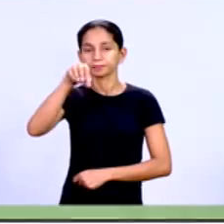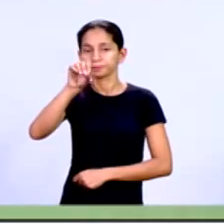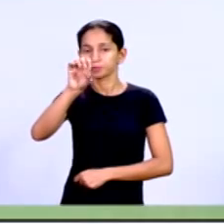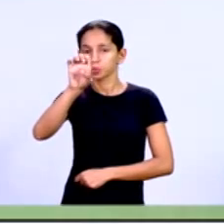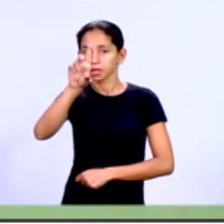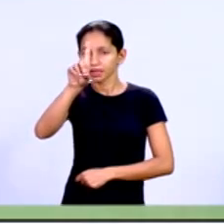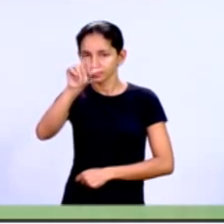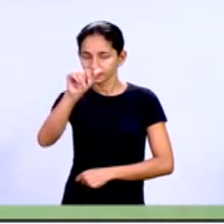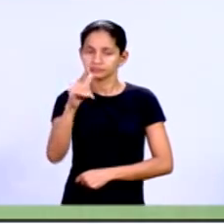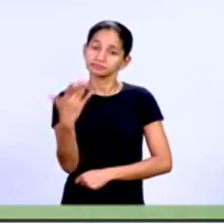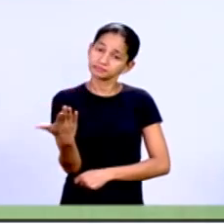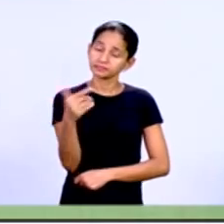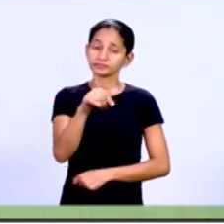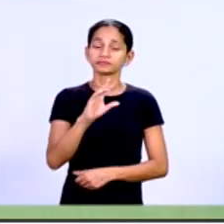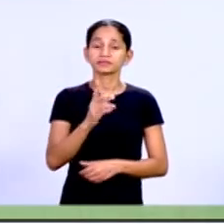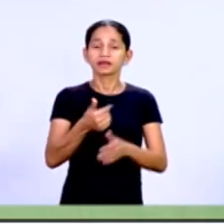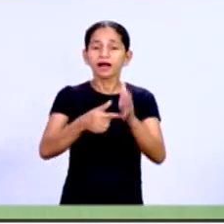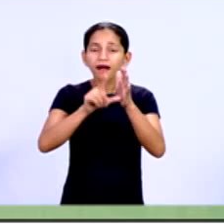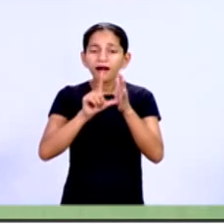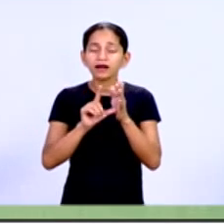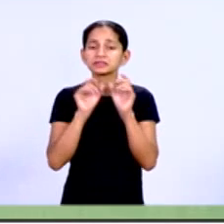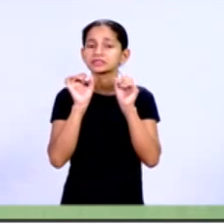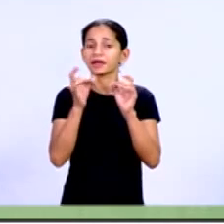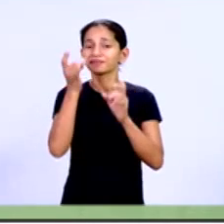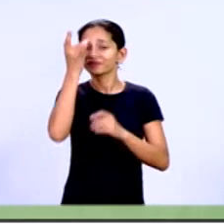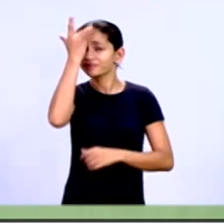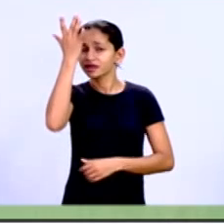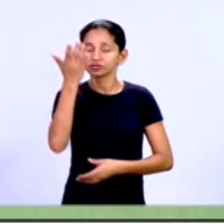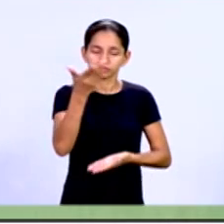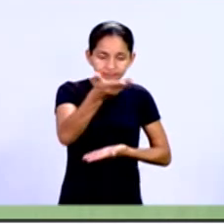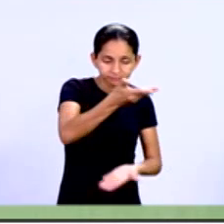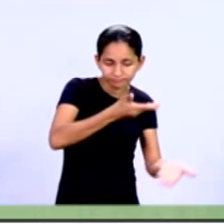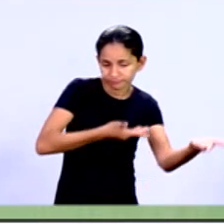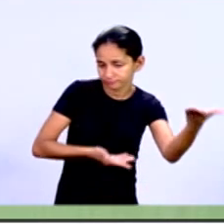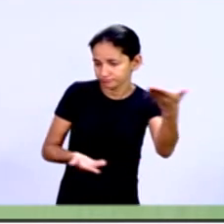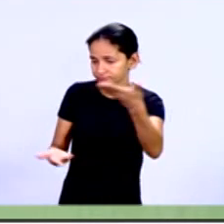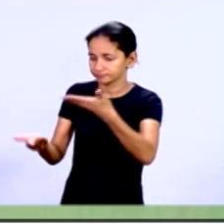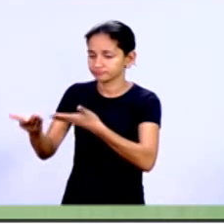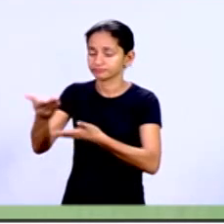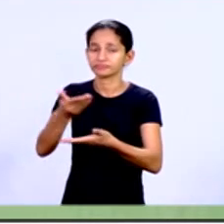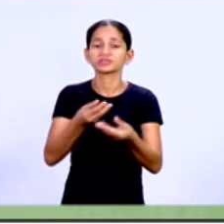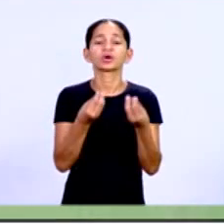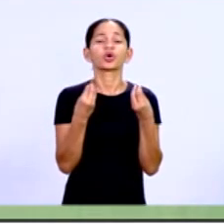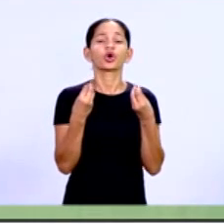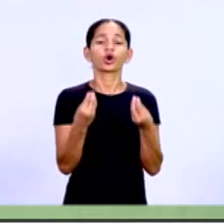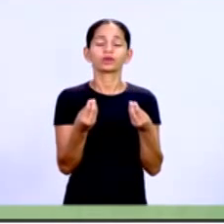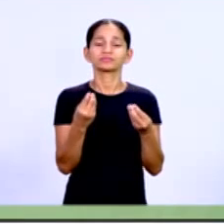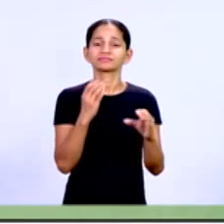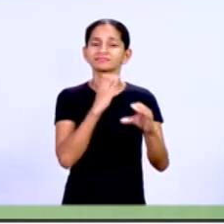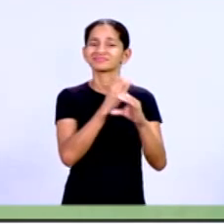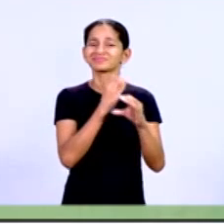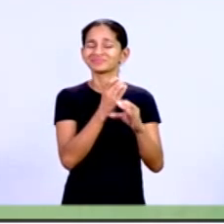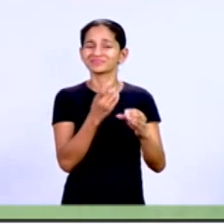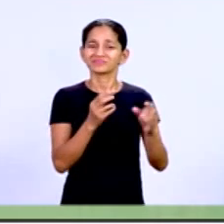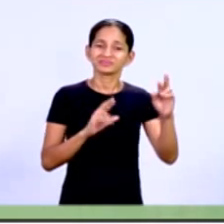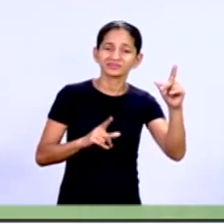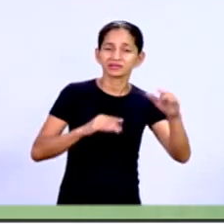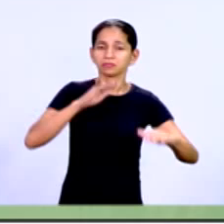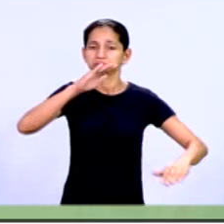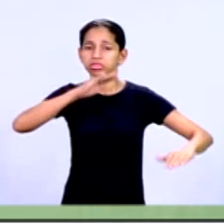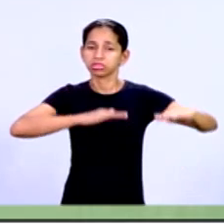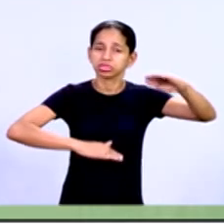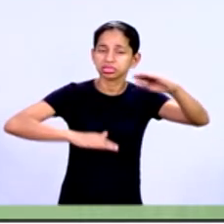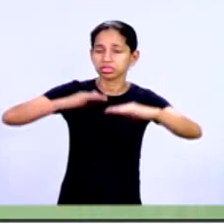É, antes de tudo, um facilitador de troca de bens e serviços, sendo um meio de pagamento legalmente